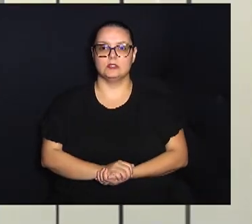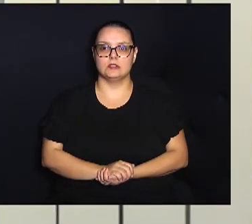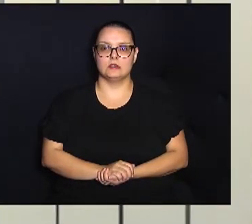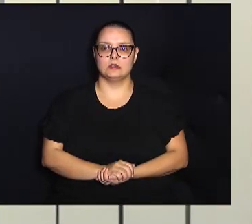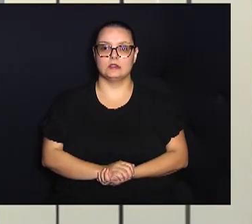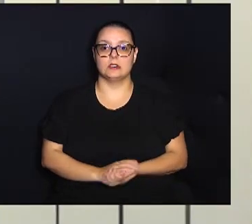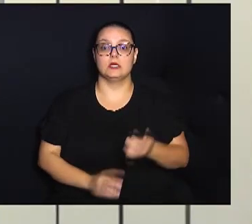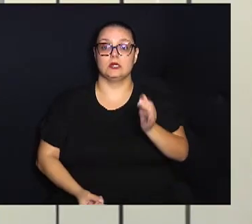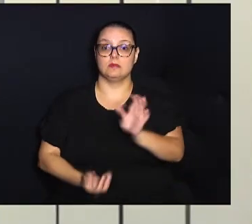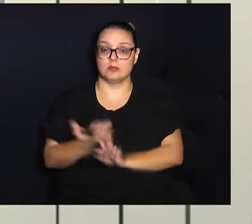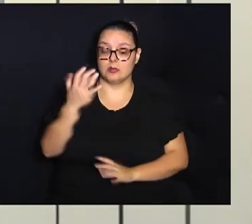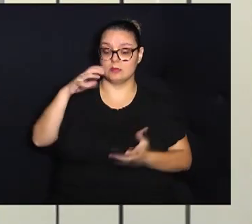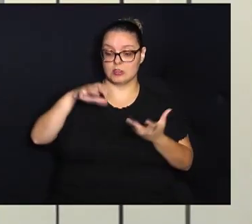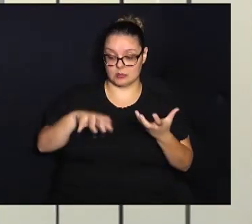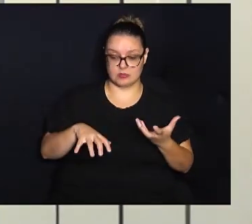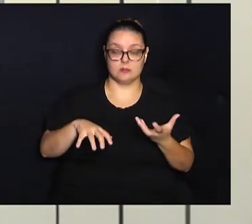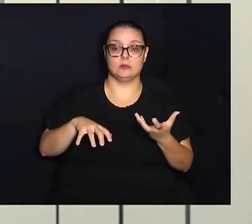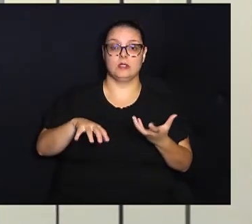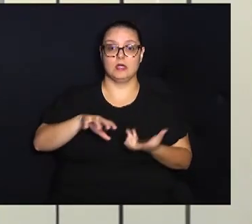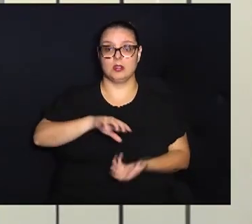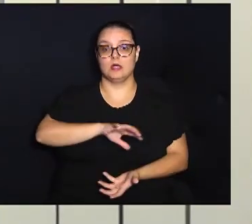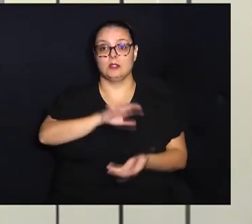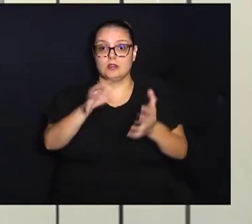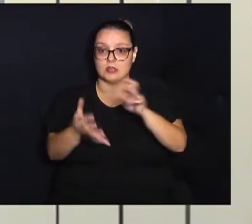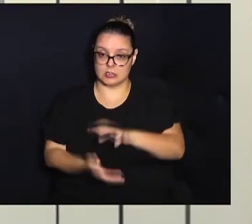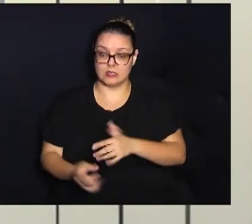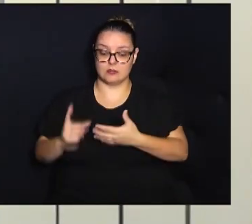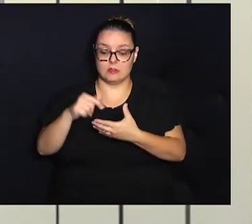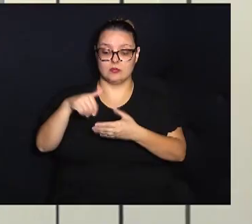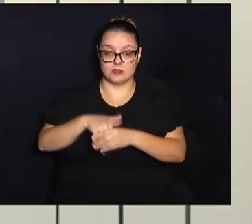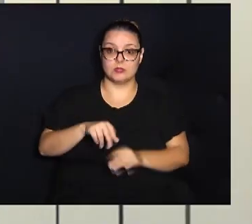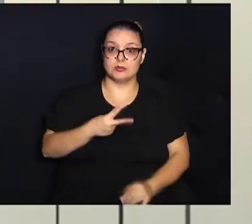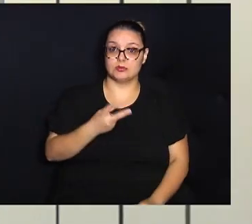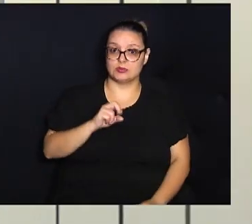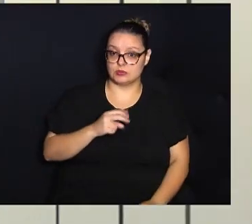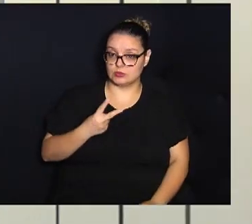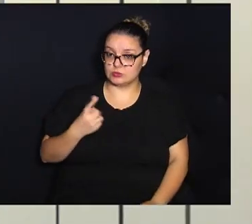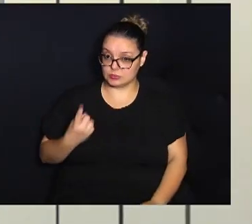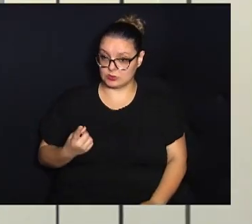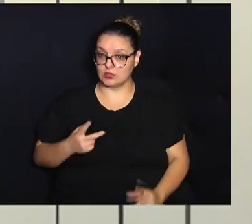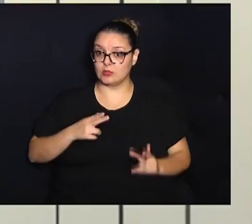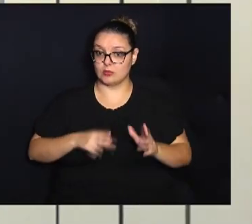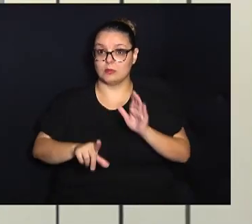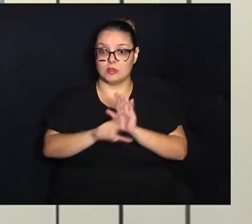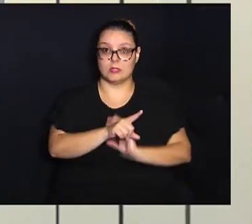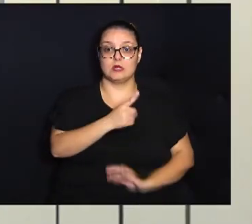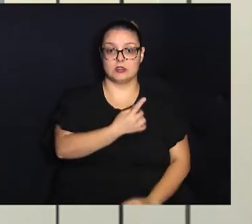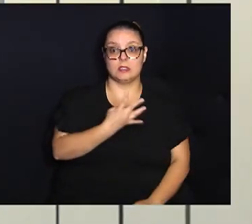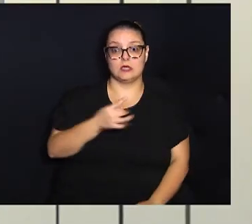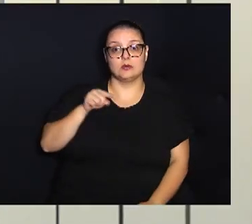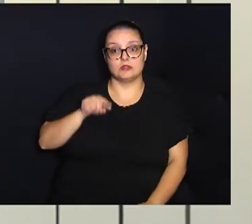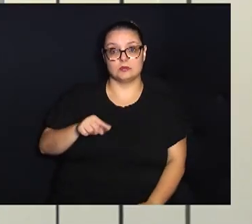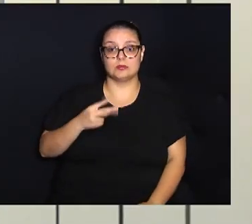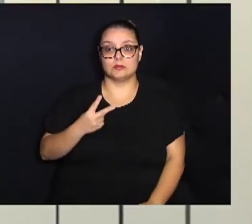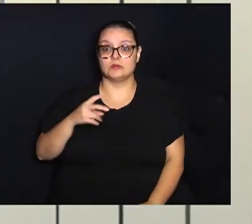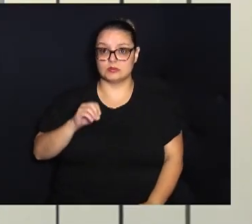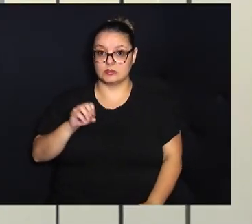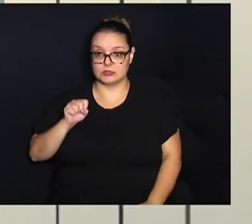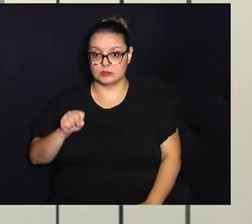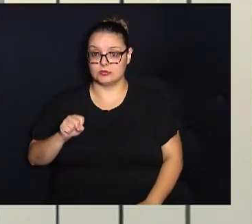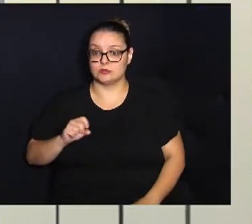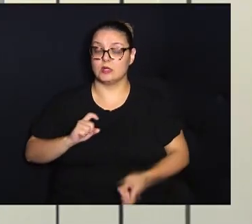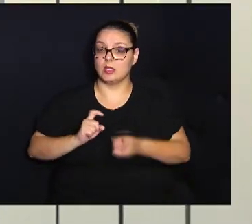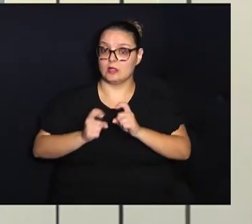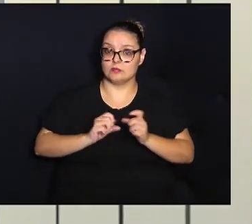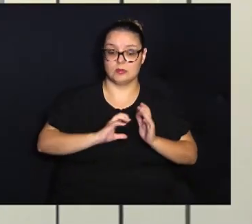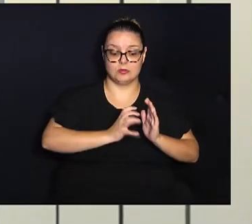pelo Congresso Nacional na reforma eleitoral de 2021, conforme a Lei 14.208, a reunião de partidos